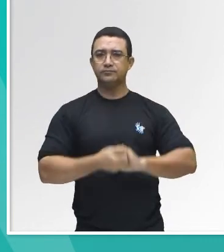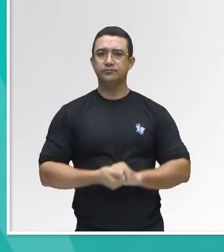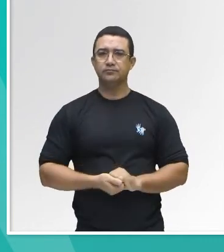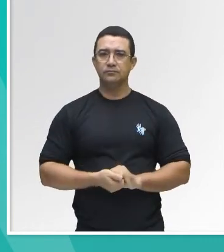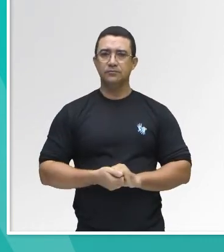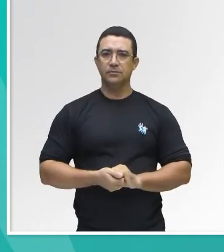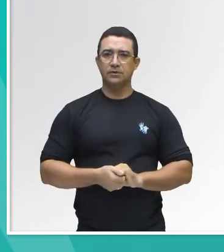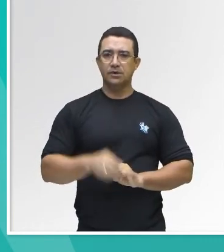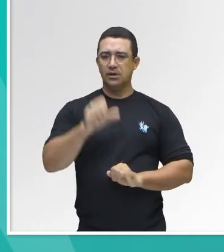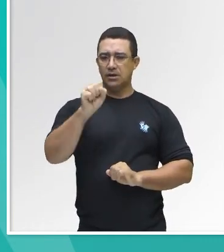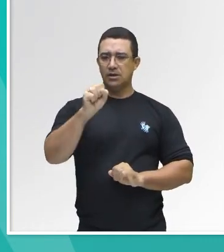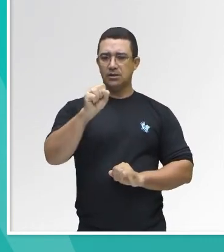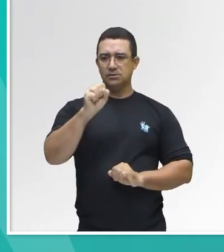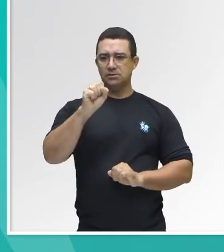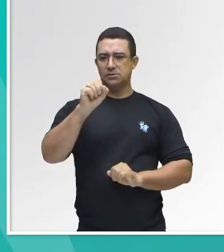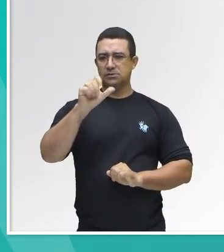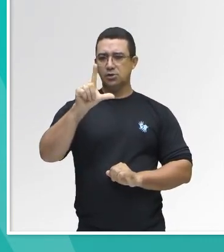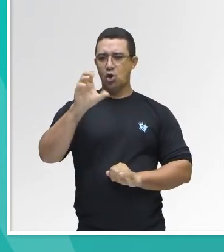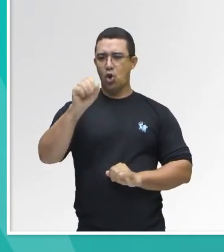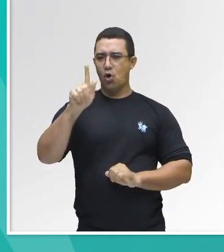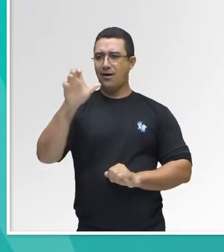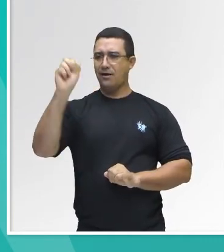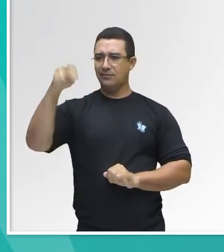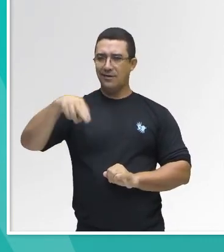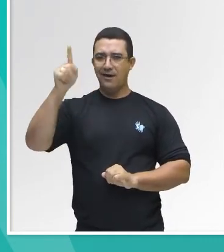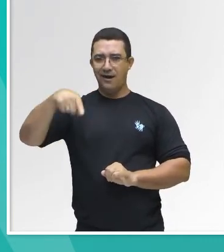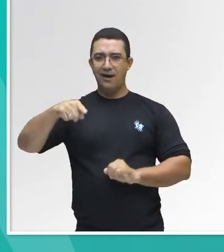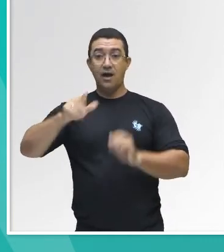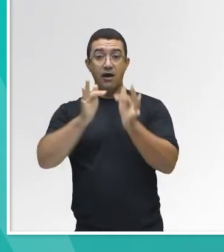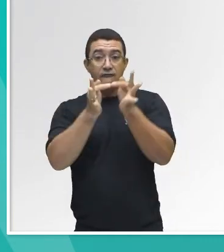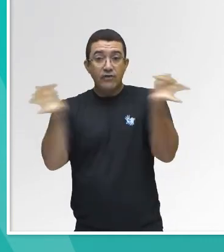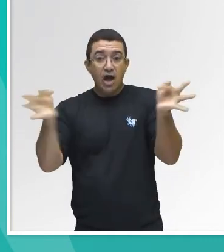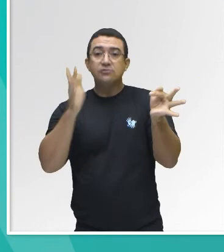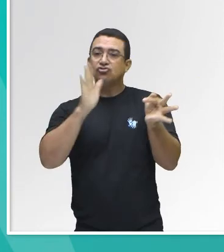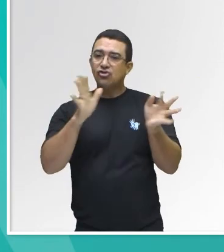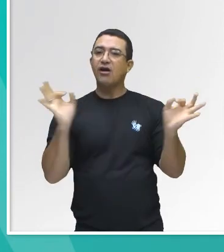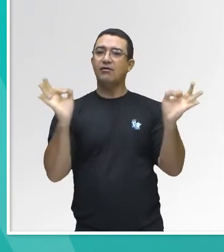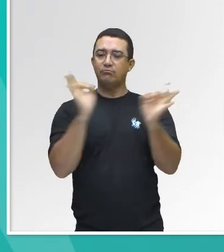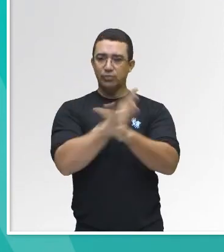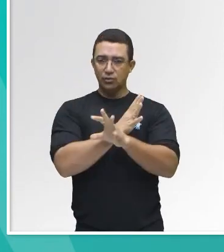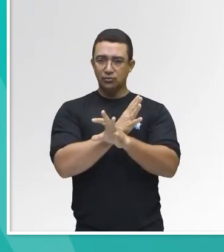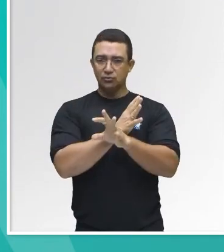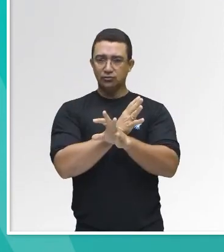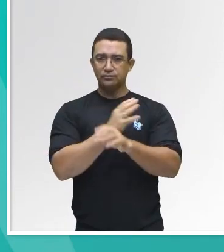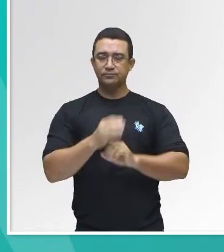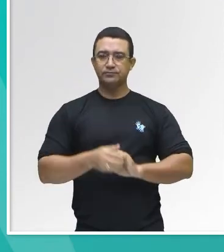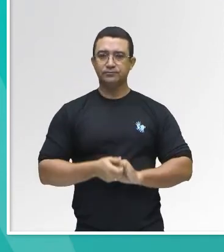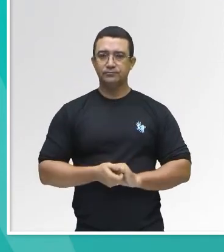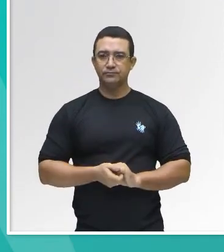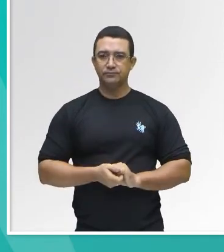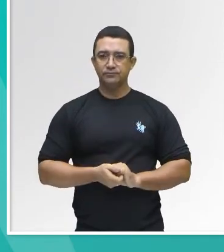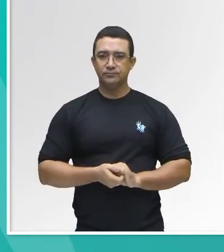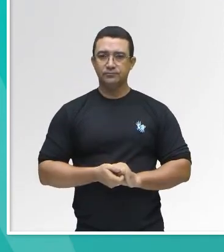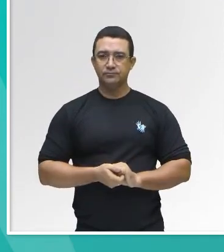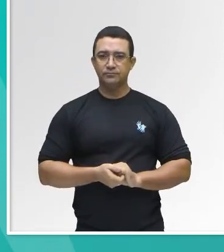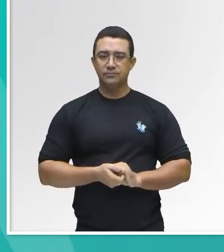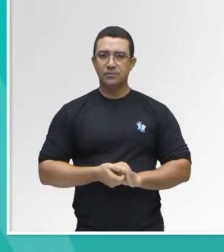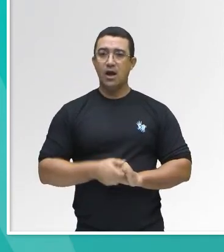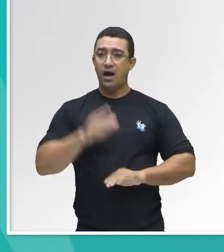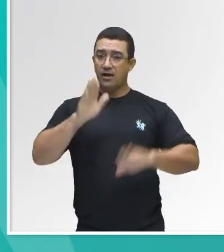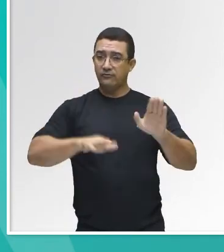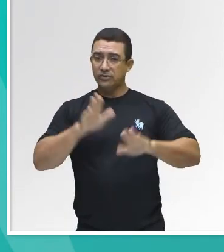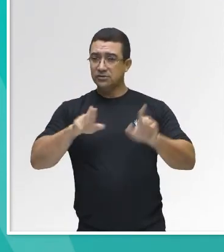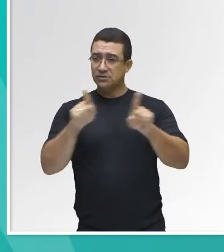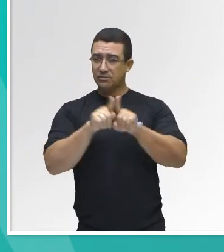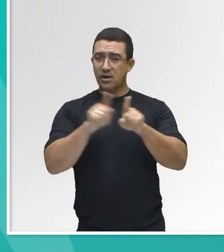sabe que são frases feitas, né? Ou um tópico ou uma palavra que se repete